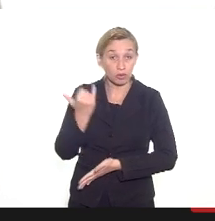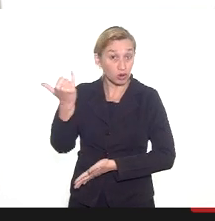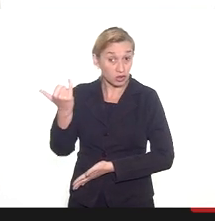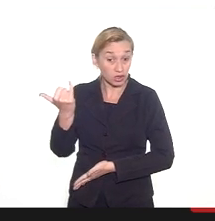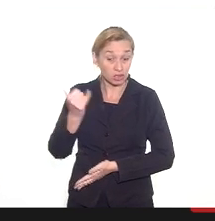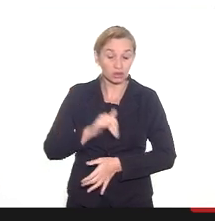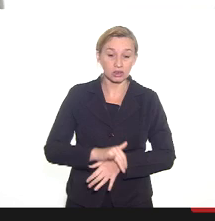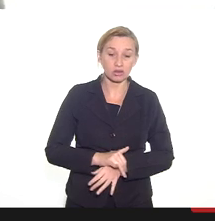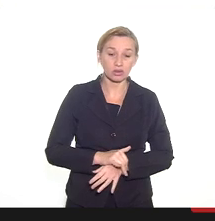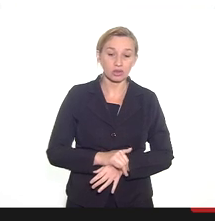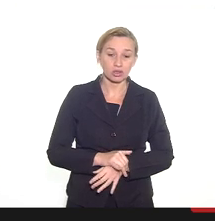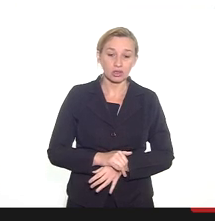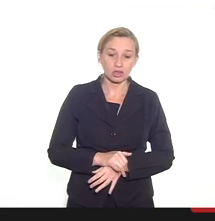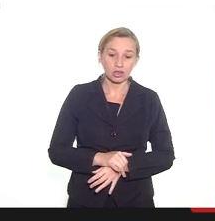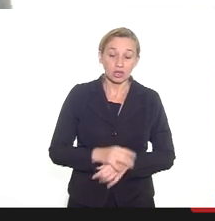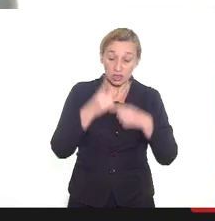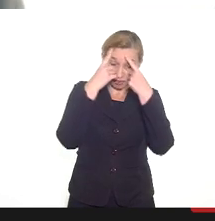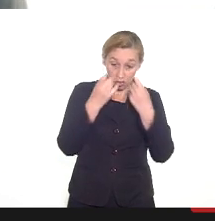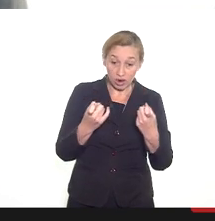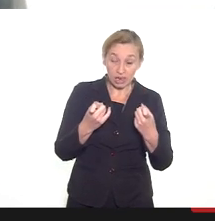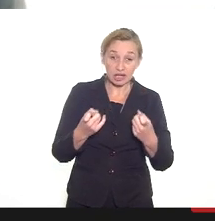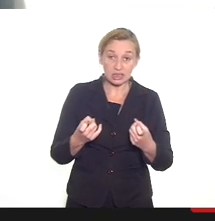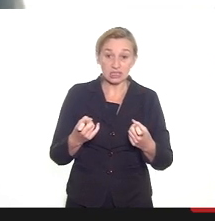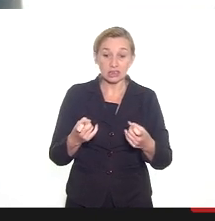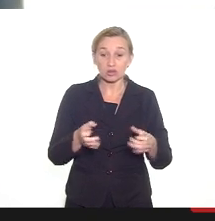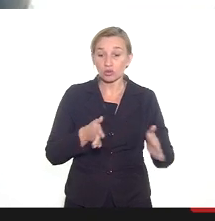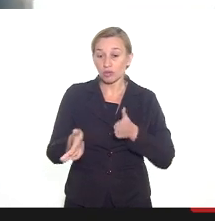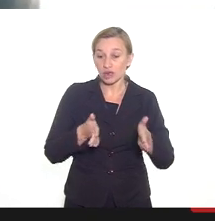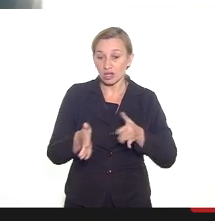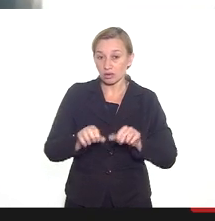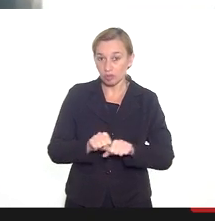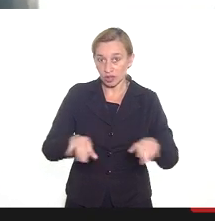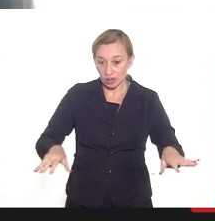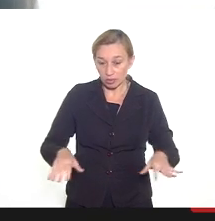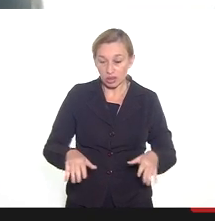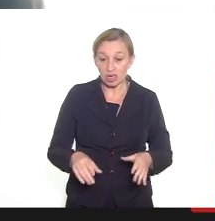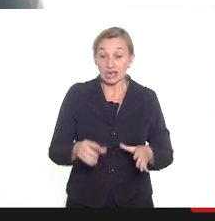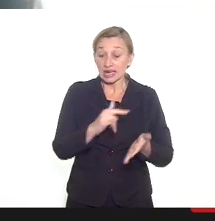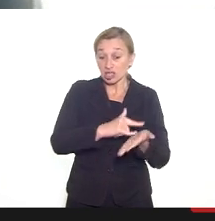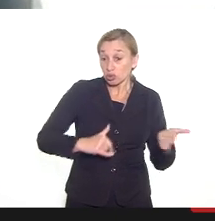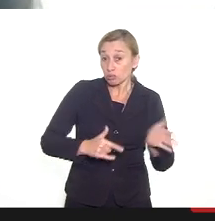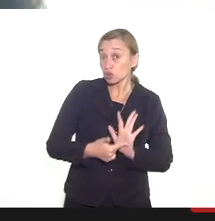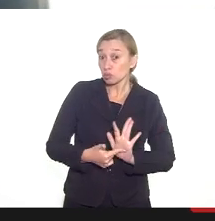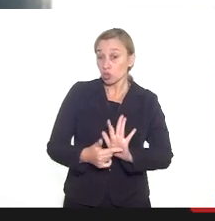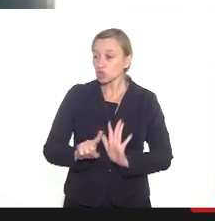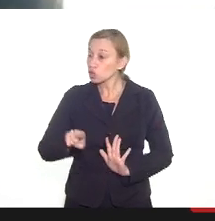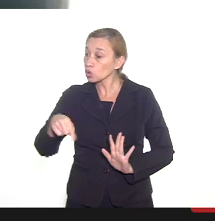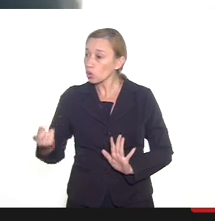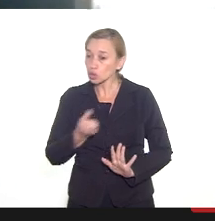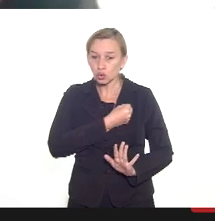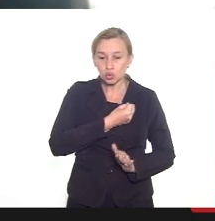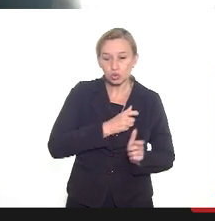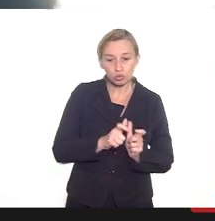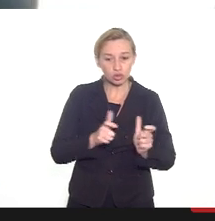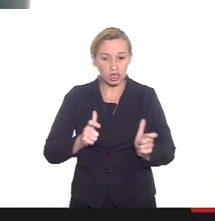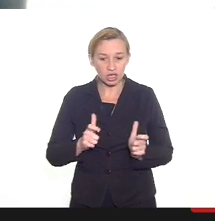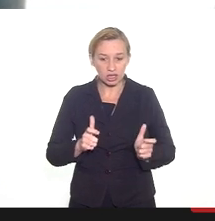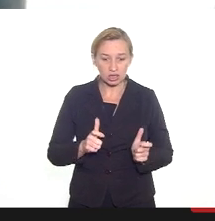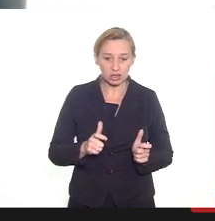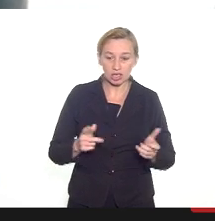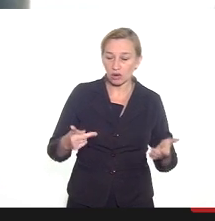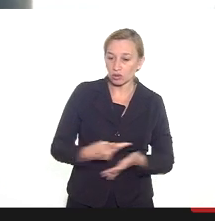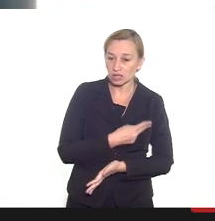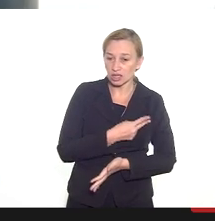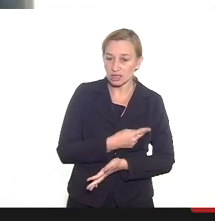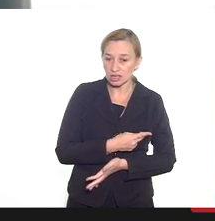compila dados da violação, das violências durante esse período. E esse documento revela que houve um aumento do percentual de